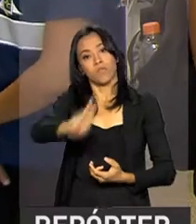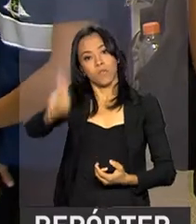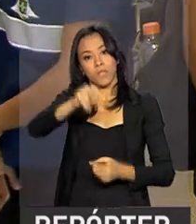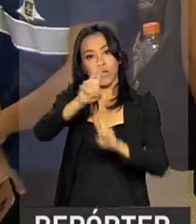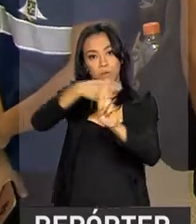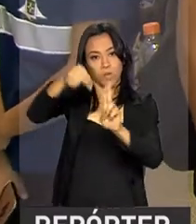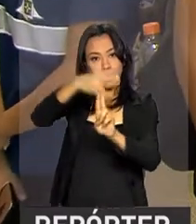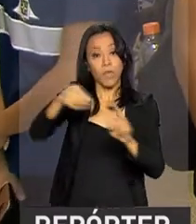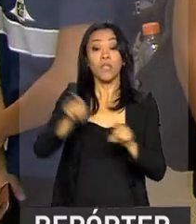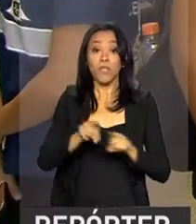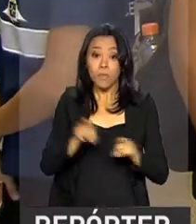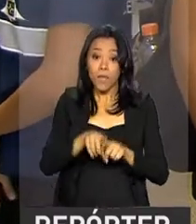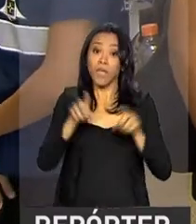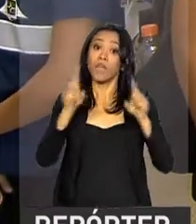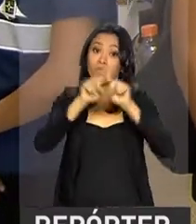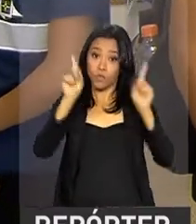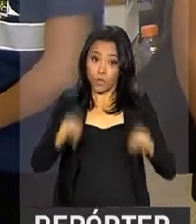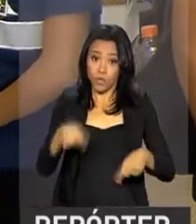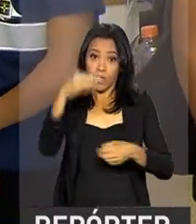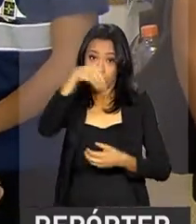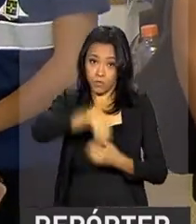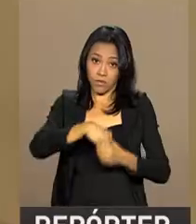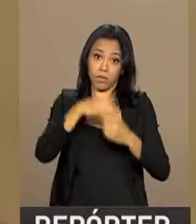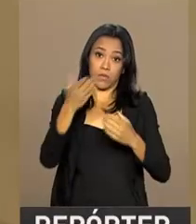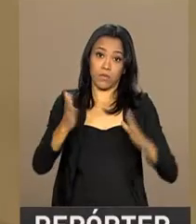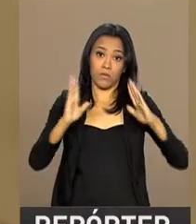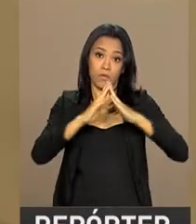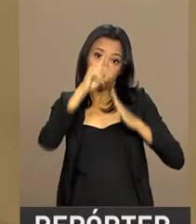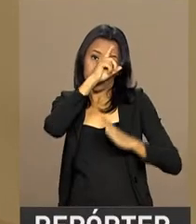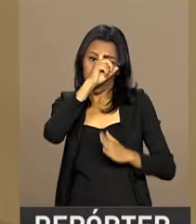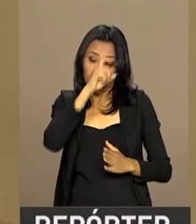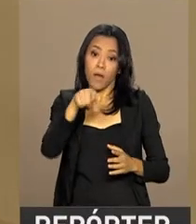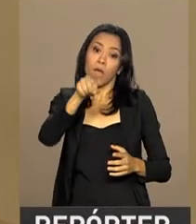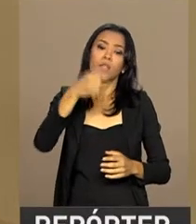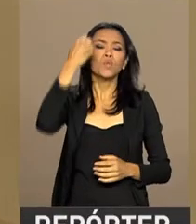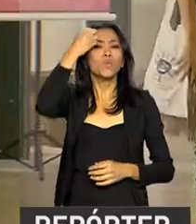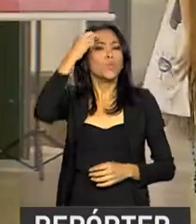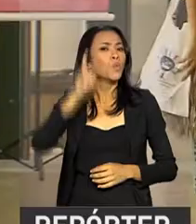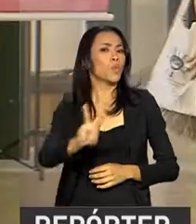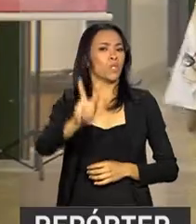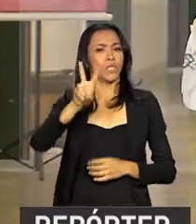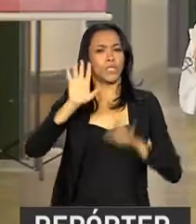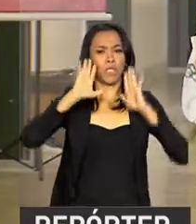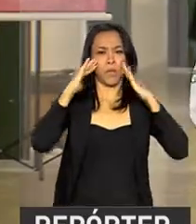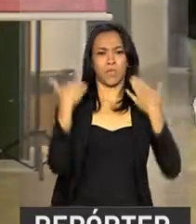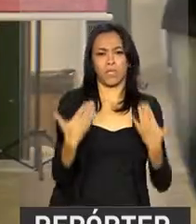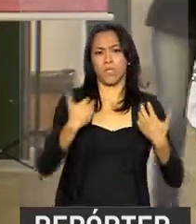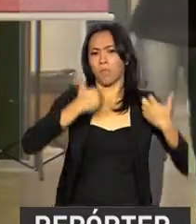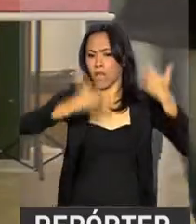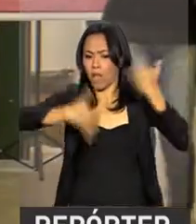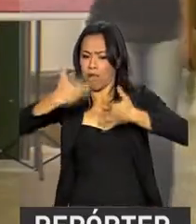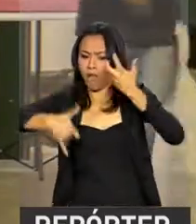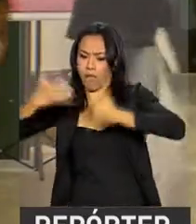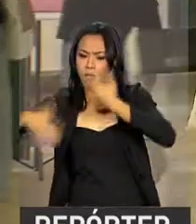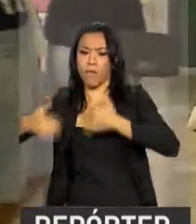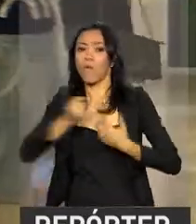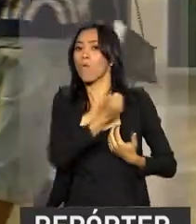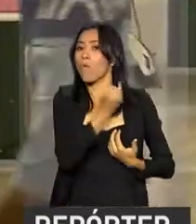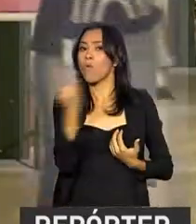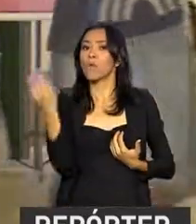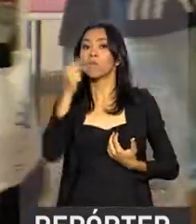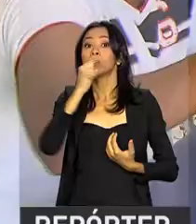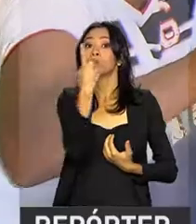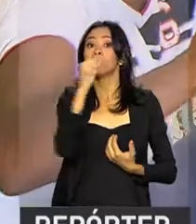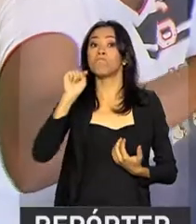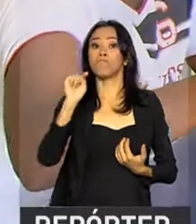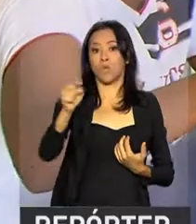HUB. A expectativa é que o evento receba, nos 2 dias de exposição, cerca de 1.000 alunos. Para a organização da feira, além